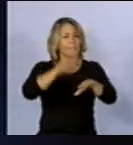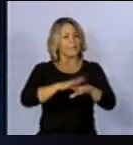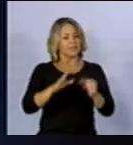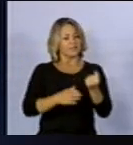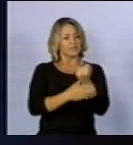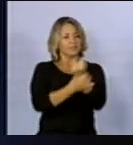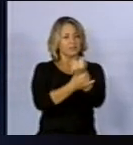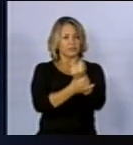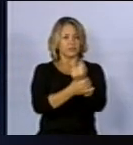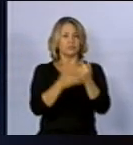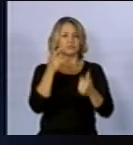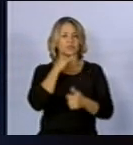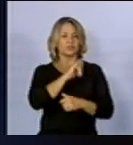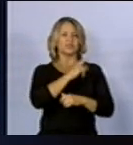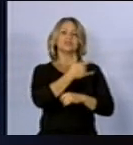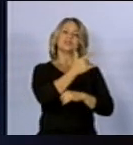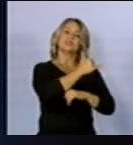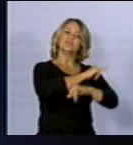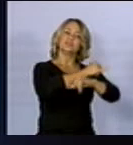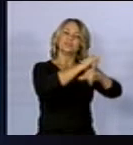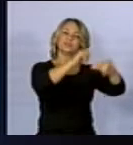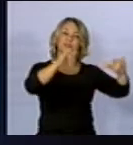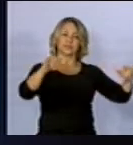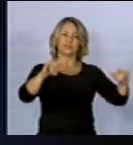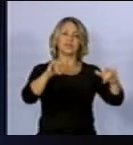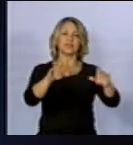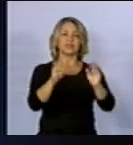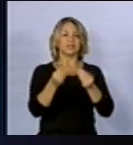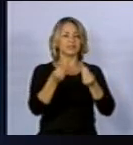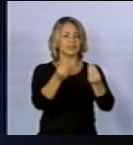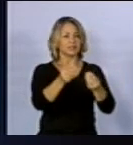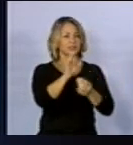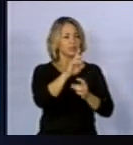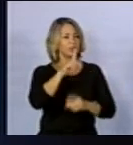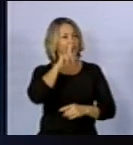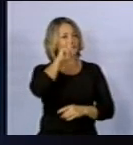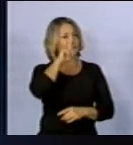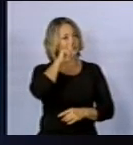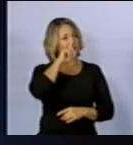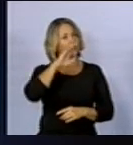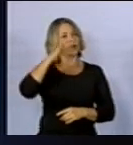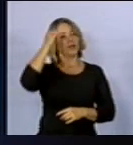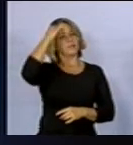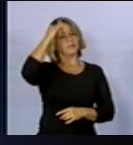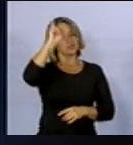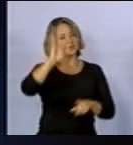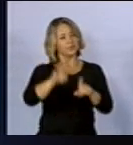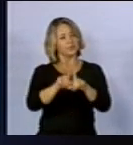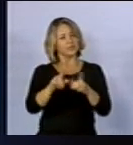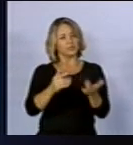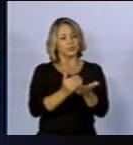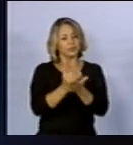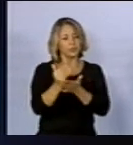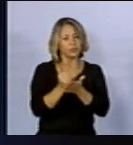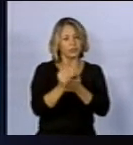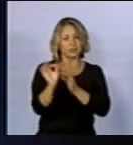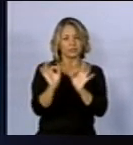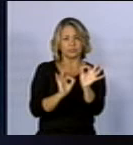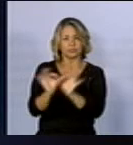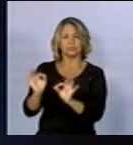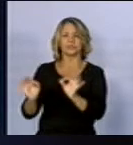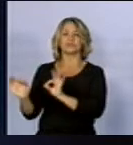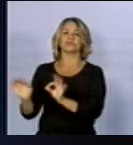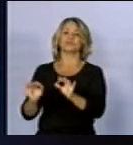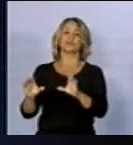exposição à radiação aplicando inclusive não só a prevenção mas o princípio da precaução em diálogo com o Código de Defesa do